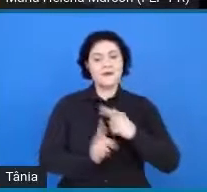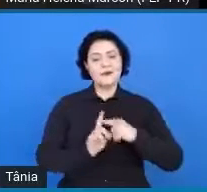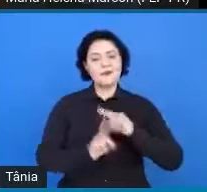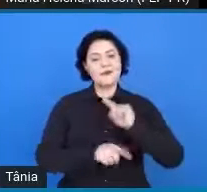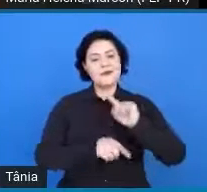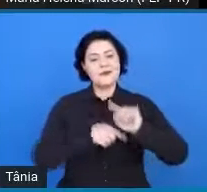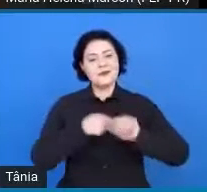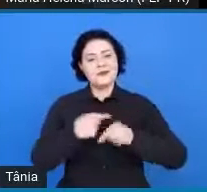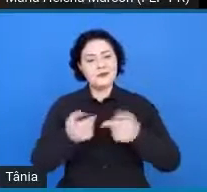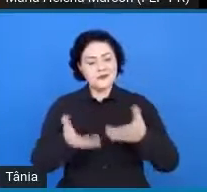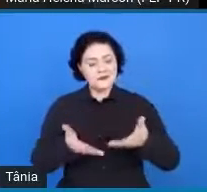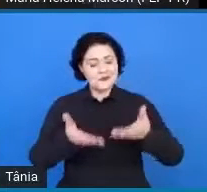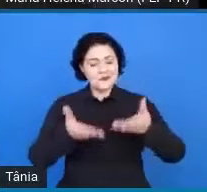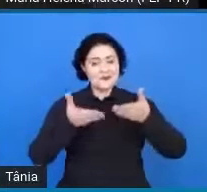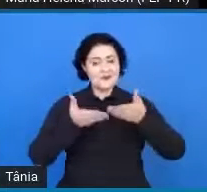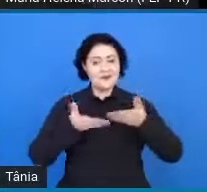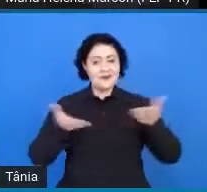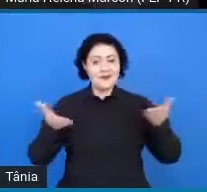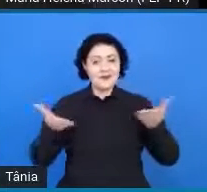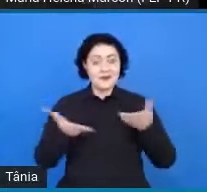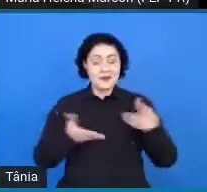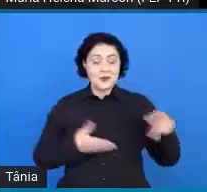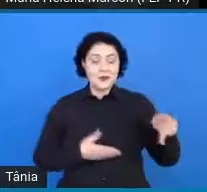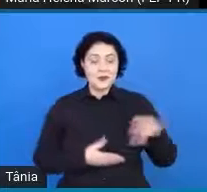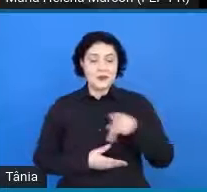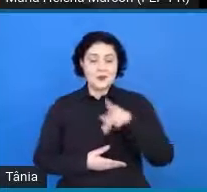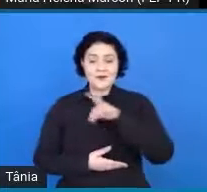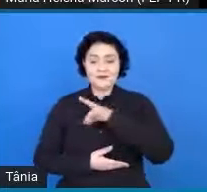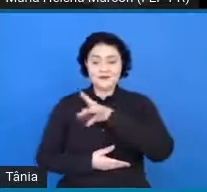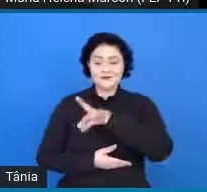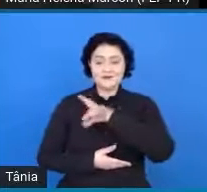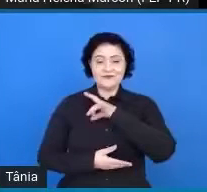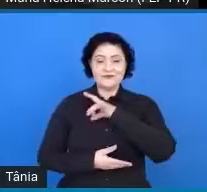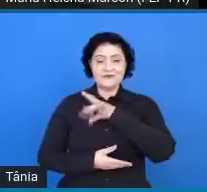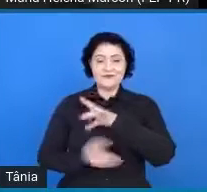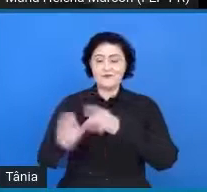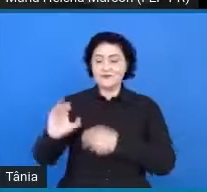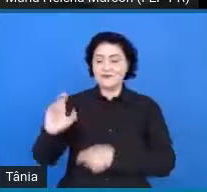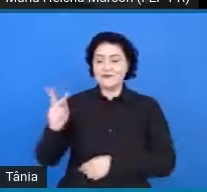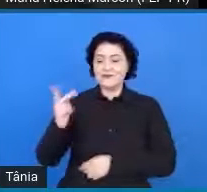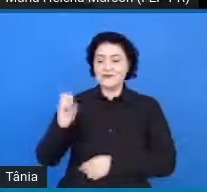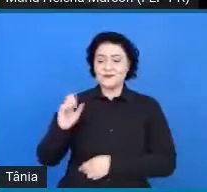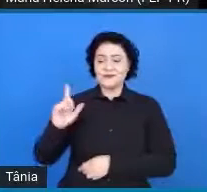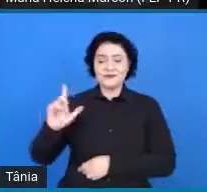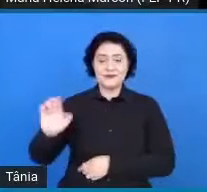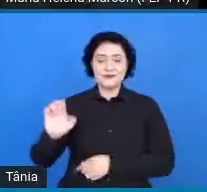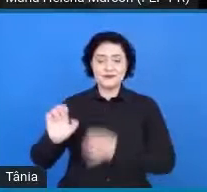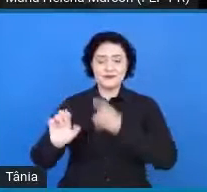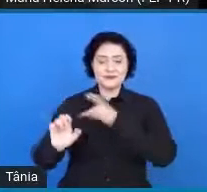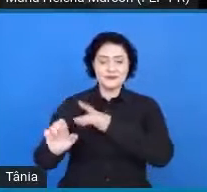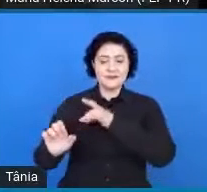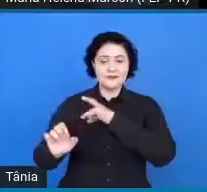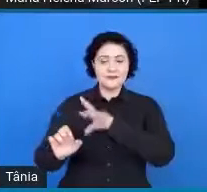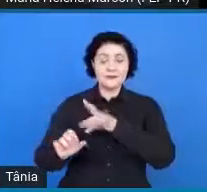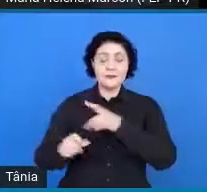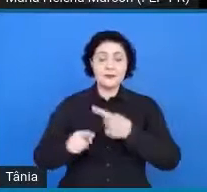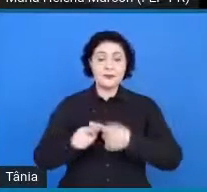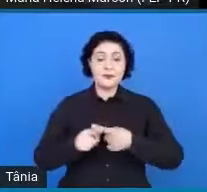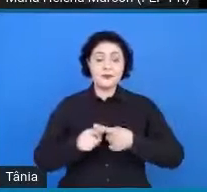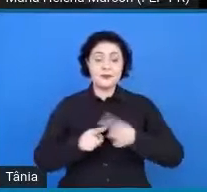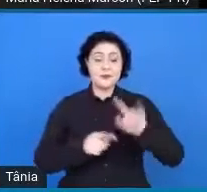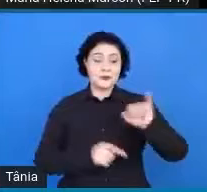recebemos aí a colaboração de um professor do Chile é a partir de julho de 2013